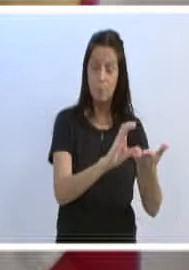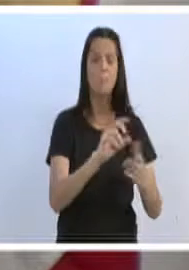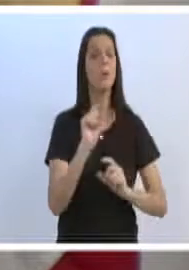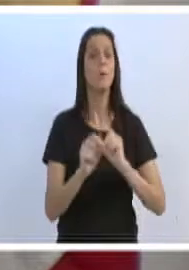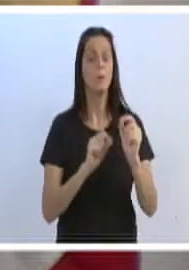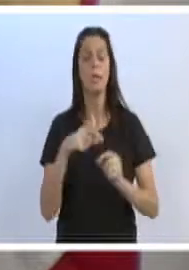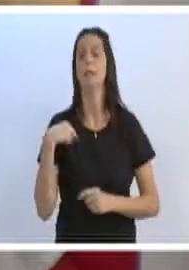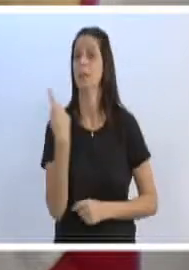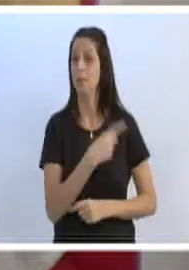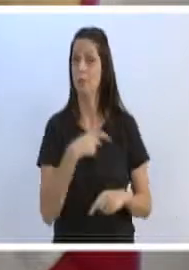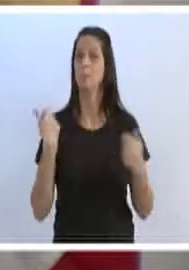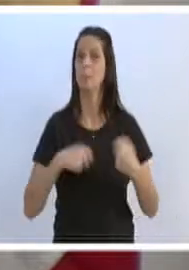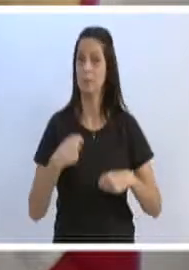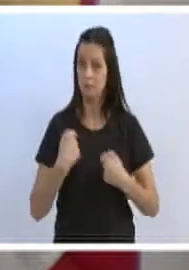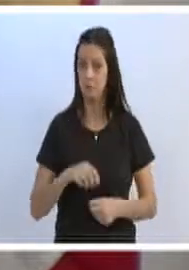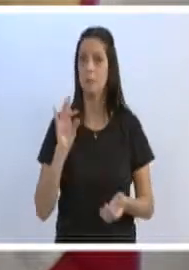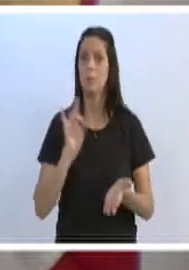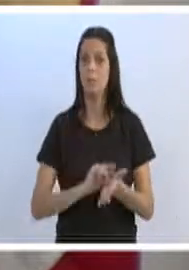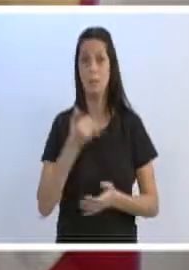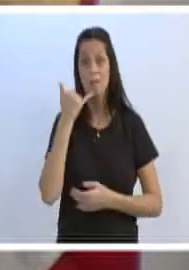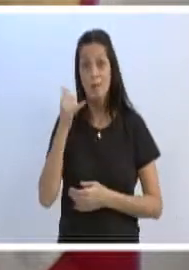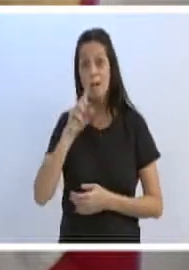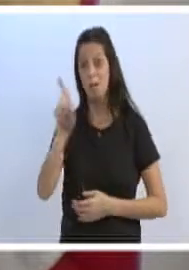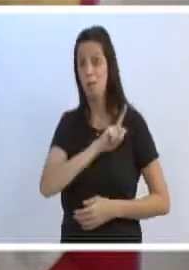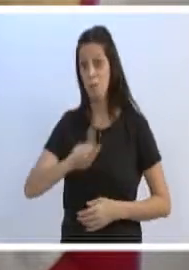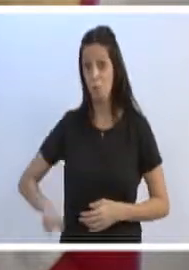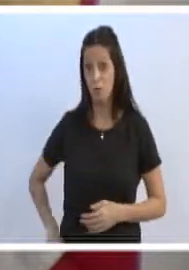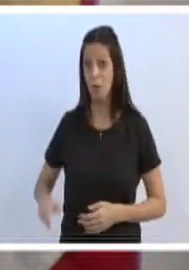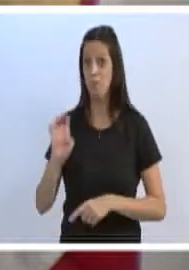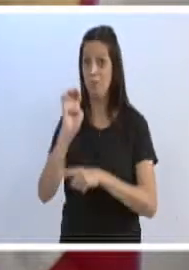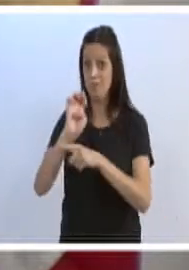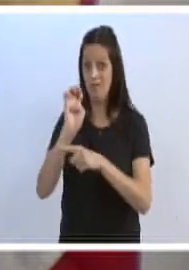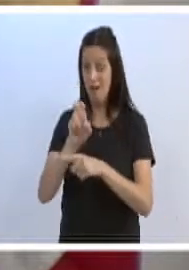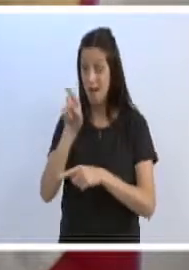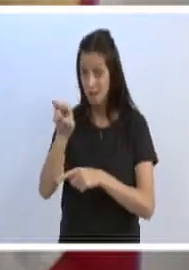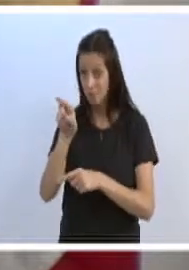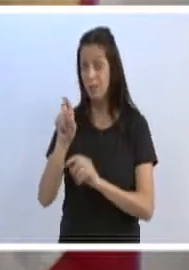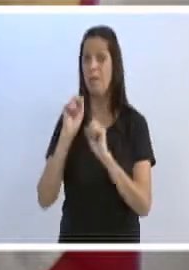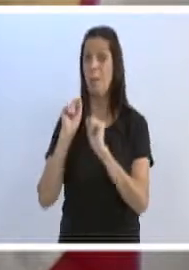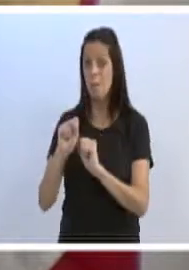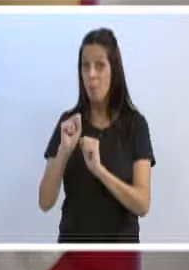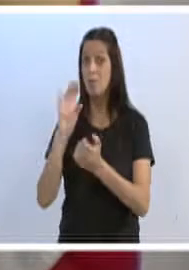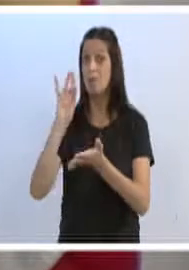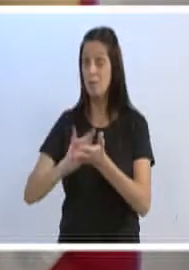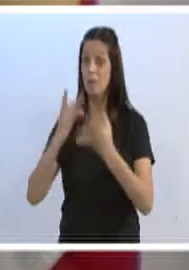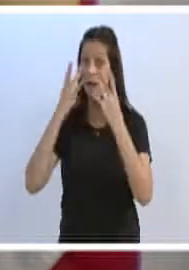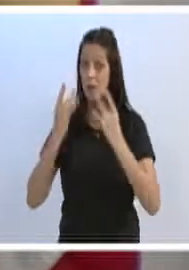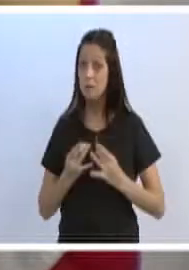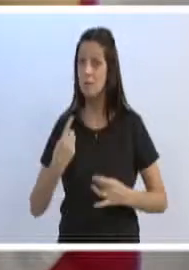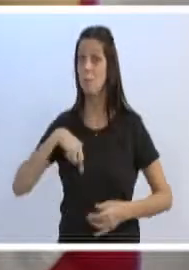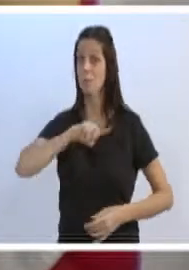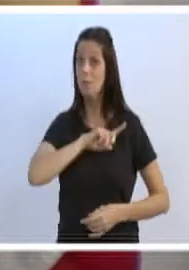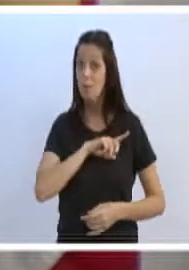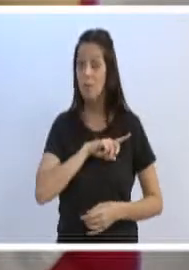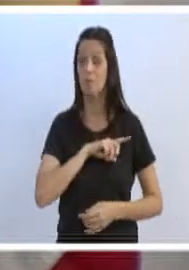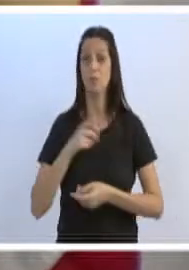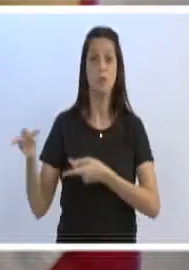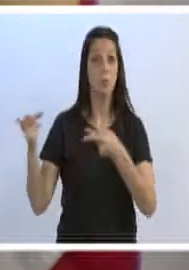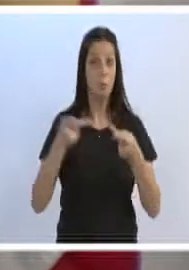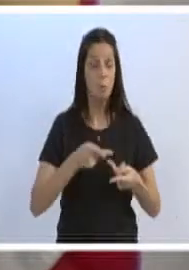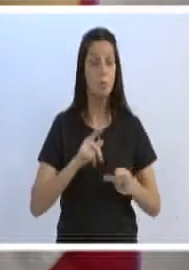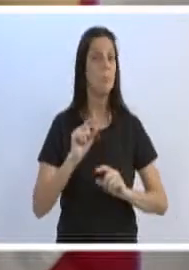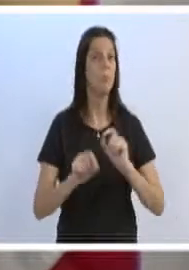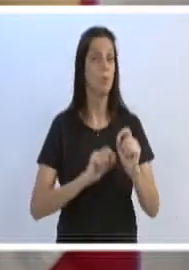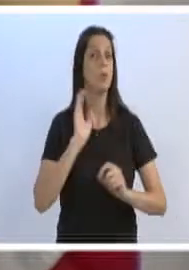contato dessa casa junto ao governo do estado pra que ele possa nos atender e esse convite está